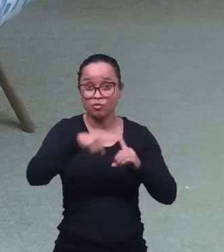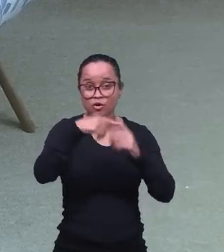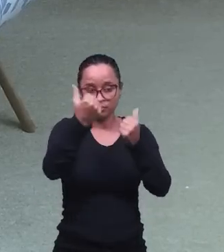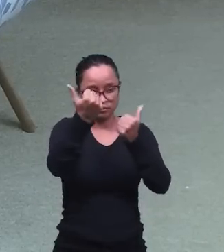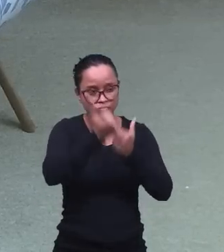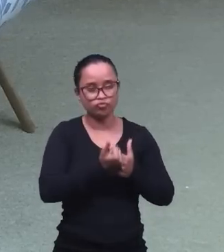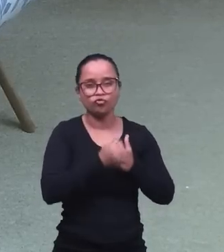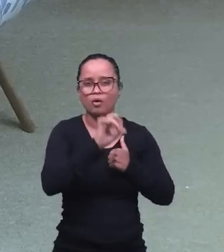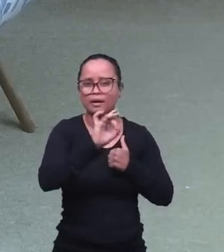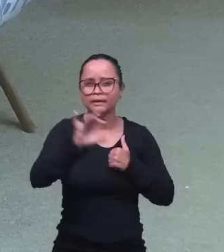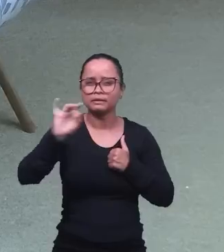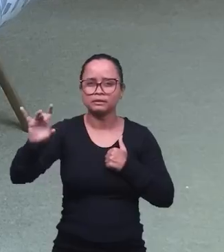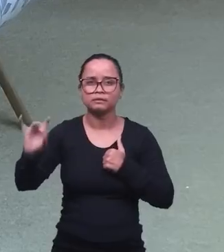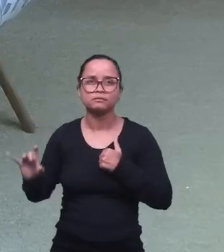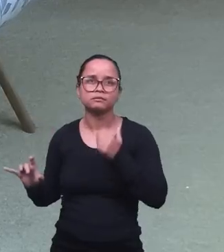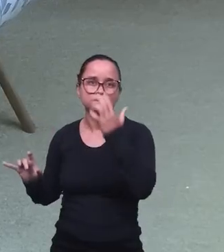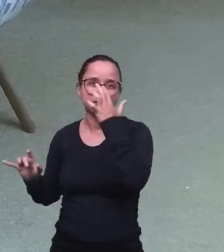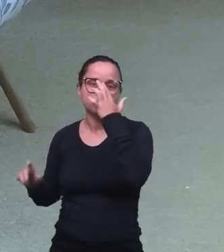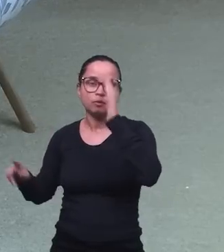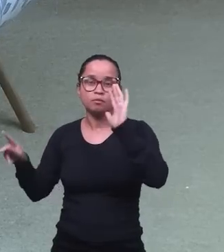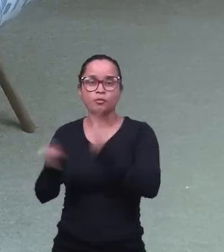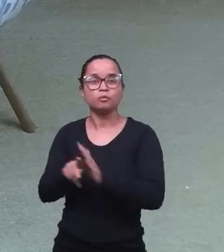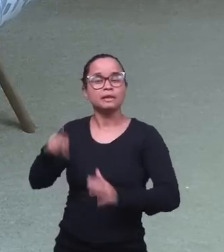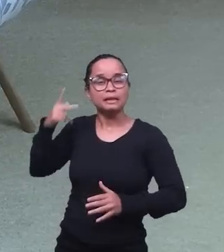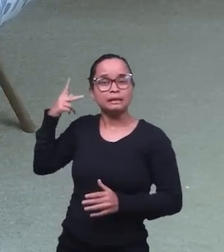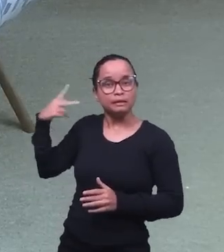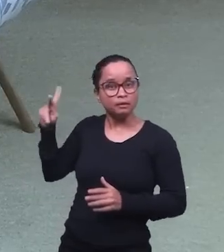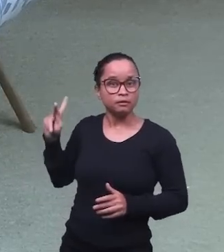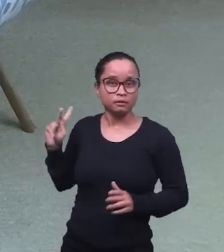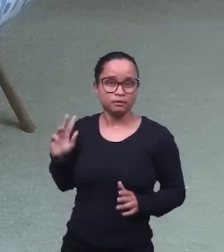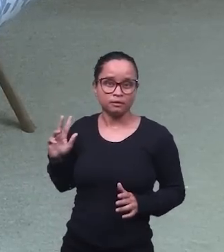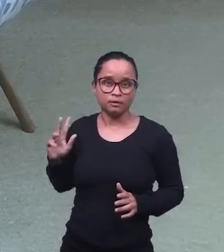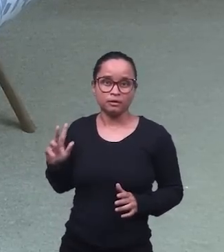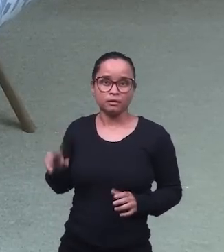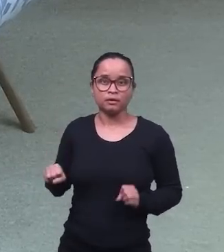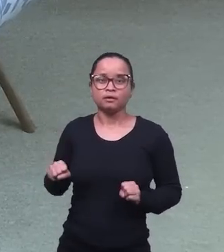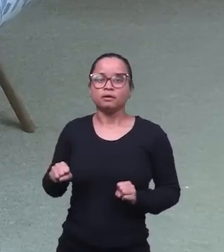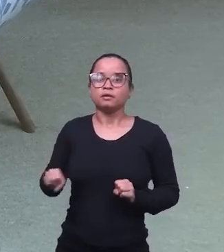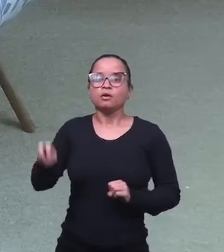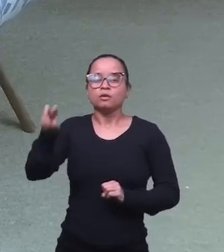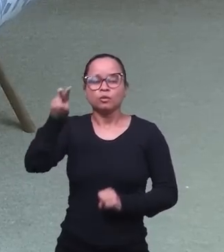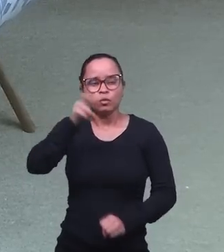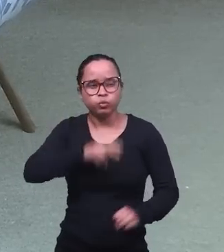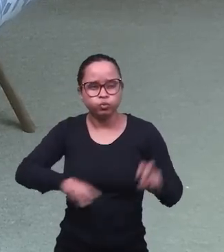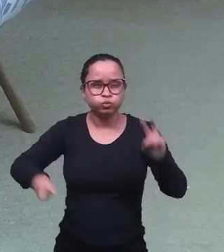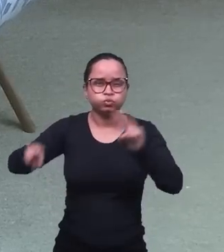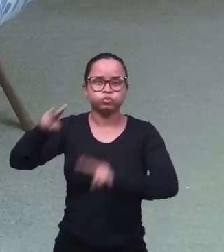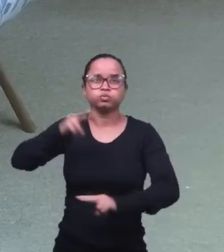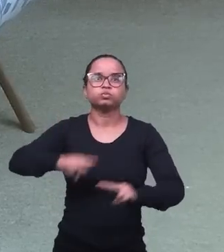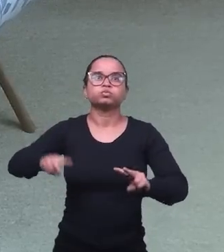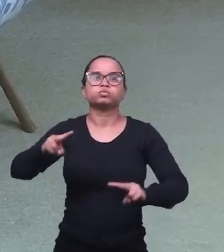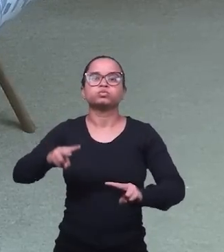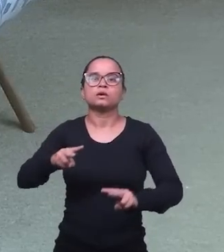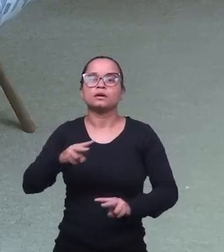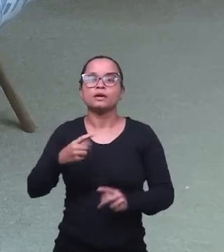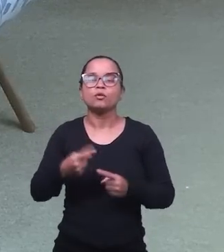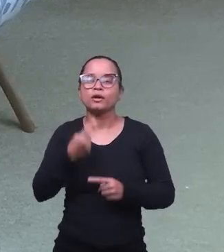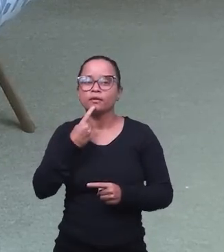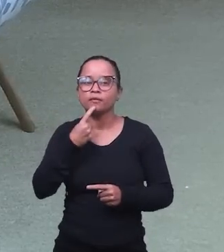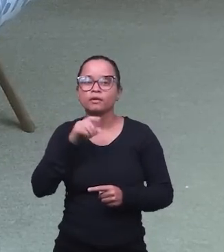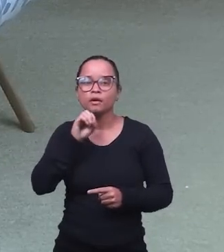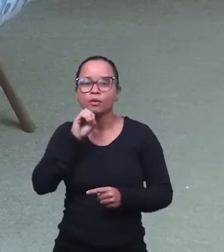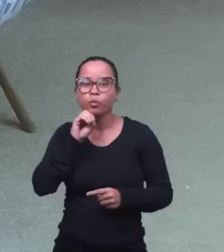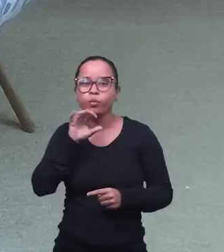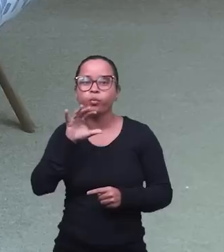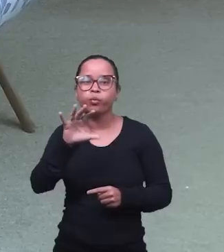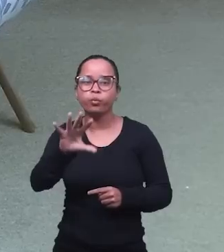entregou por nós no Calvário. Foi comprada, é uma propriedade dele. Então, quando ele fala, assopra exatamente isso. É aquilo que vem da boca